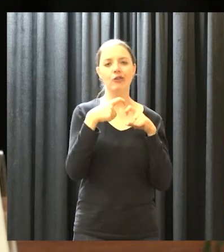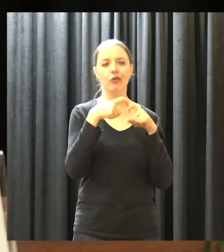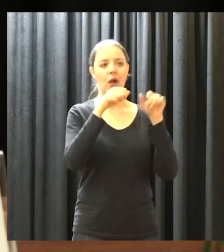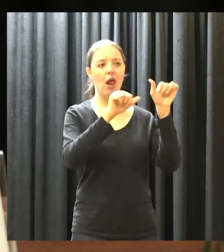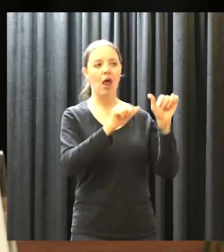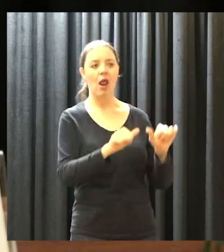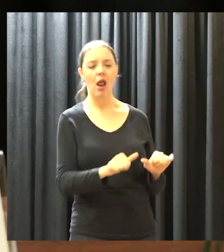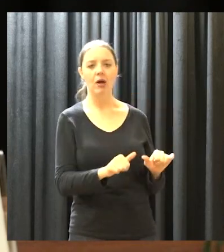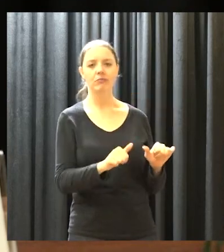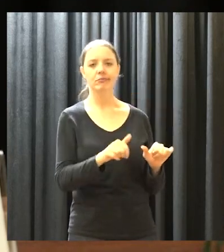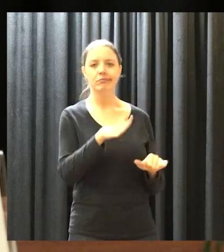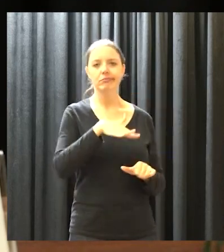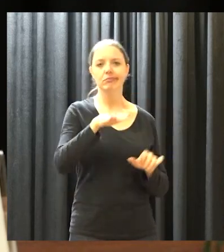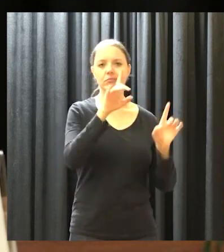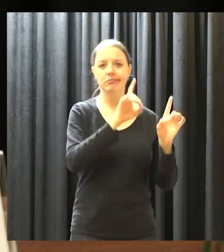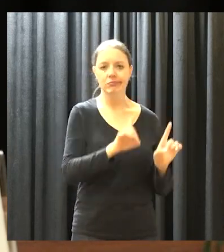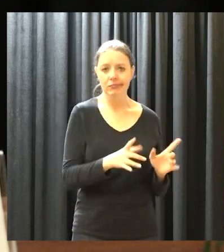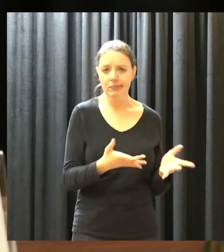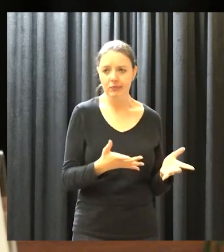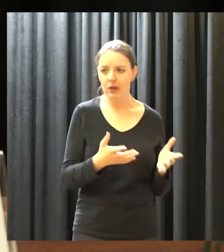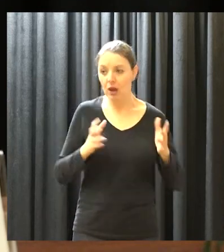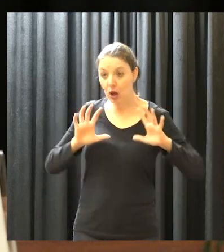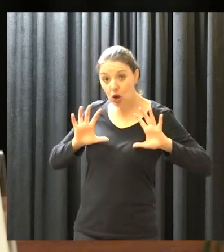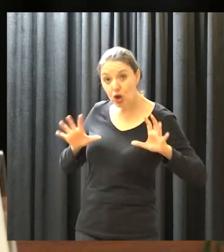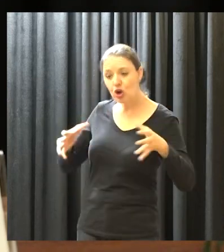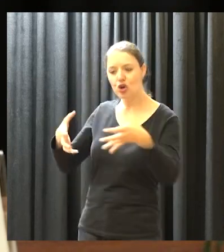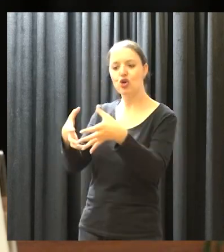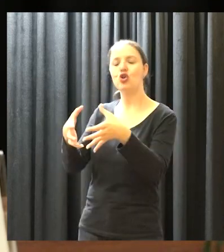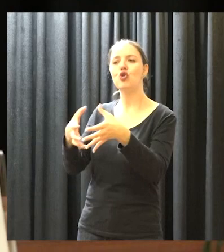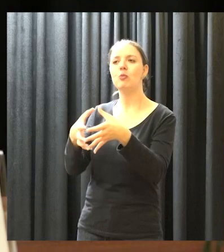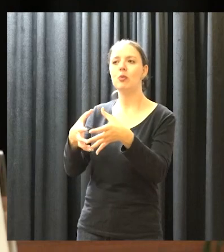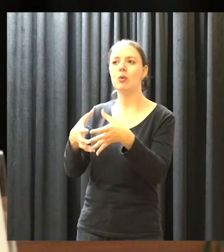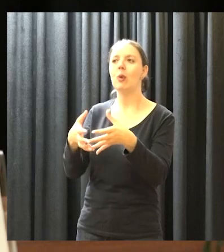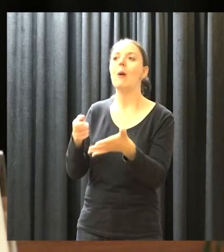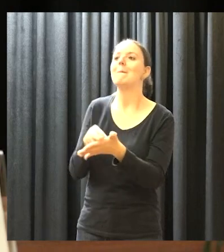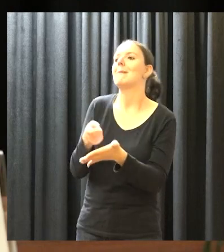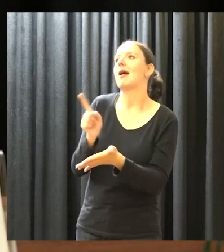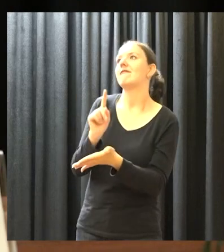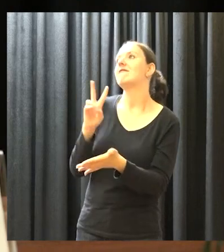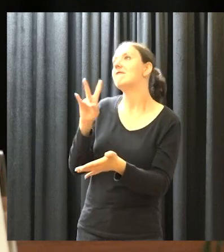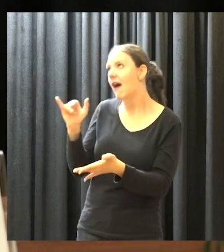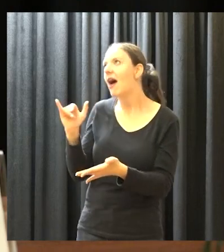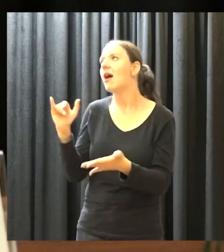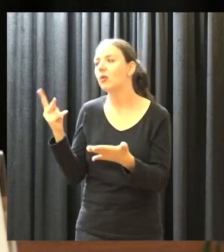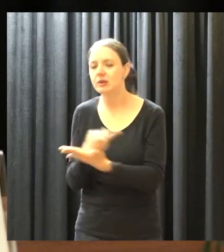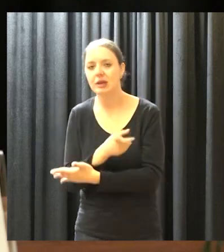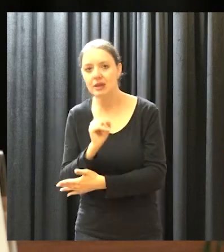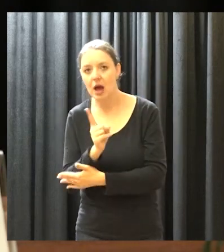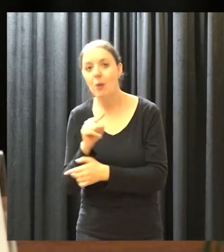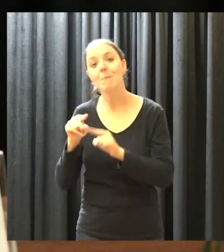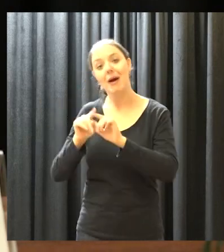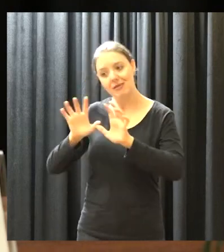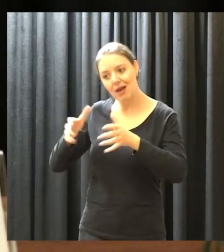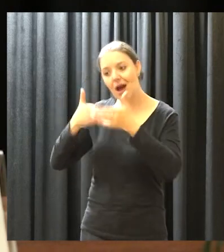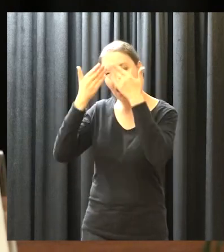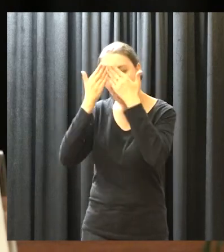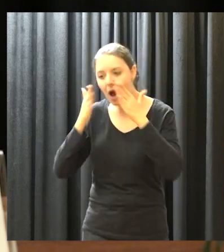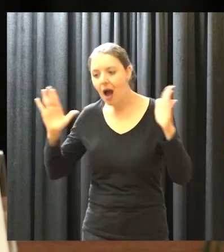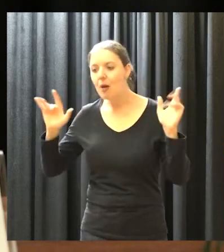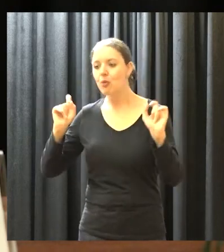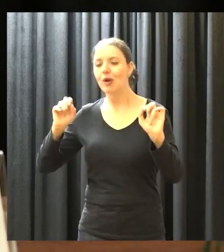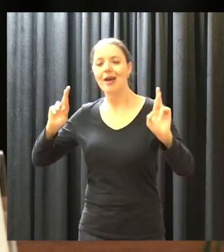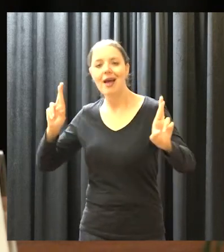grupo, não necessariamente, mas abre a possibilidade de que sejam fomentados laços, relações